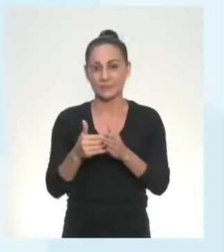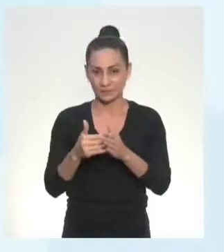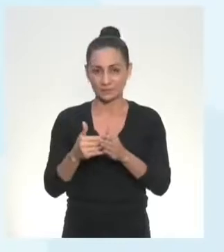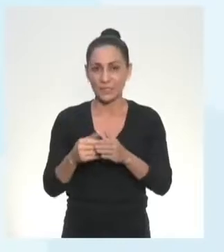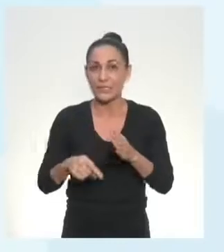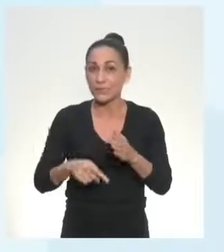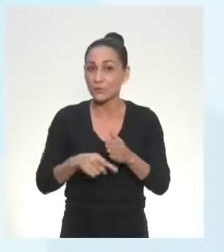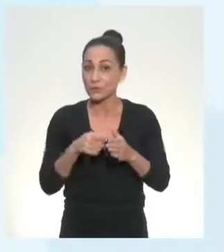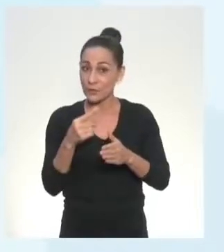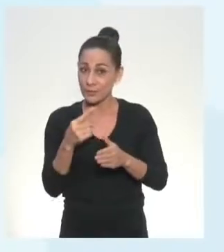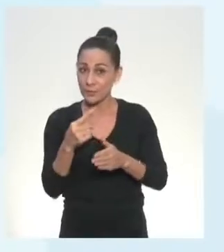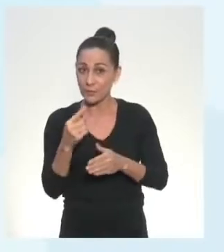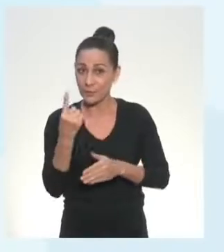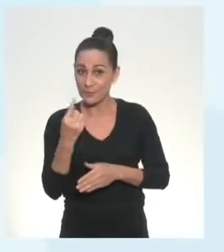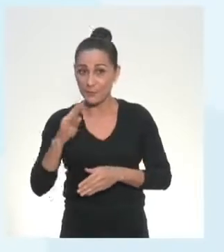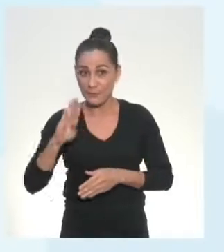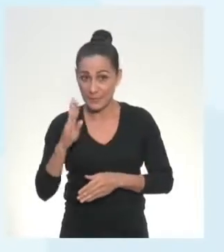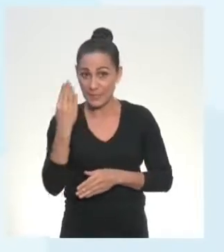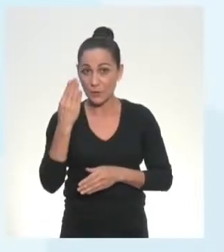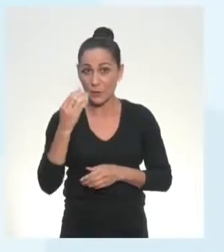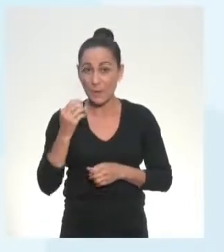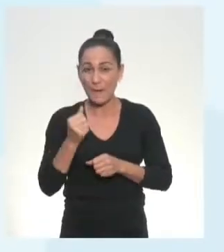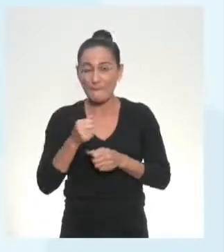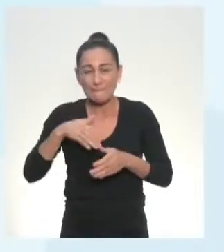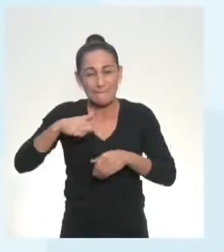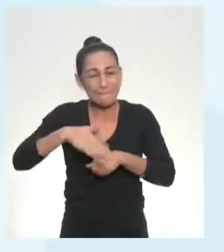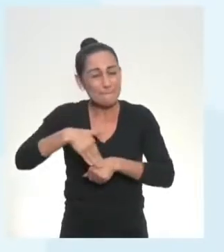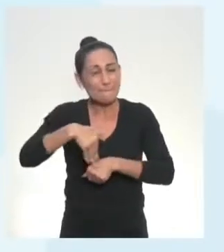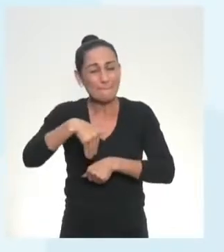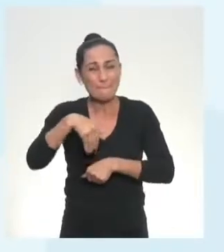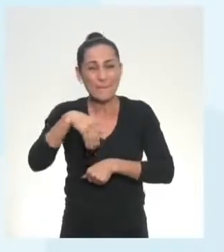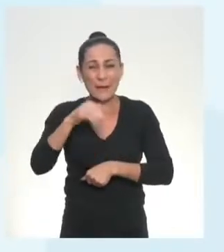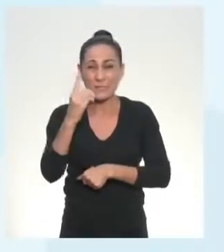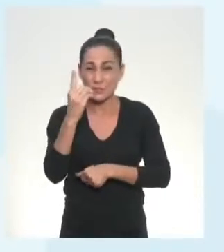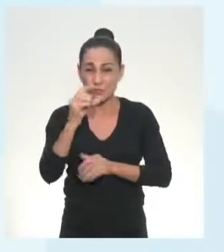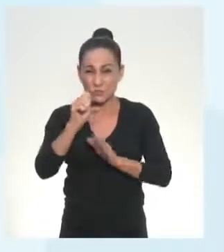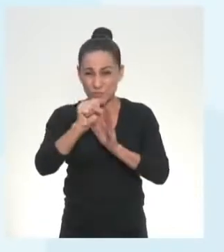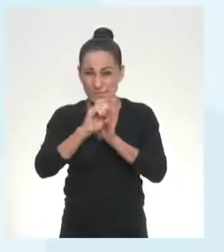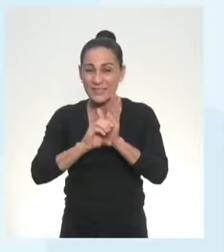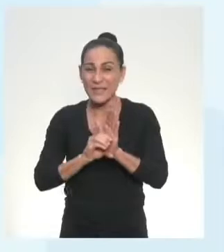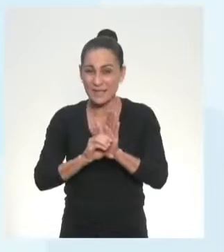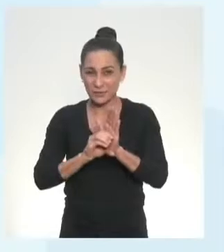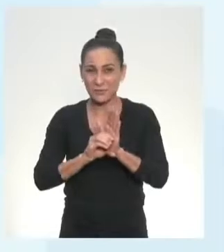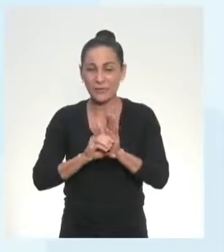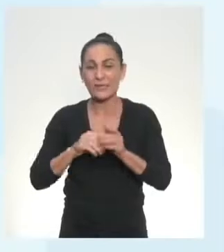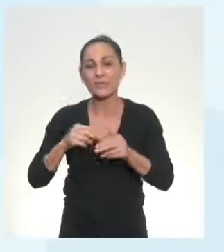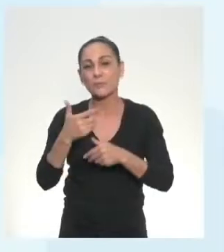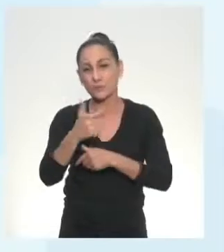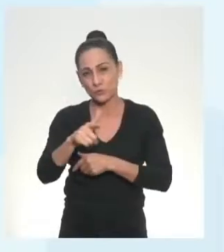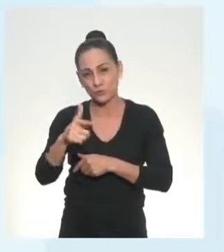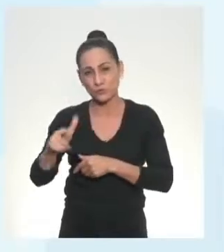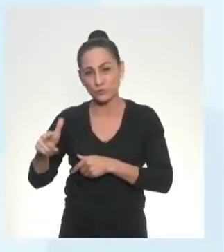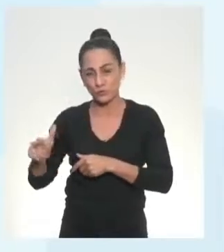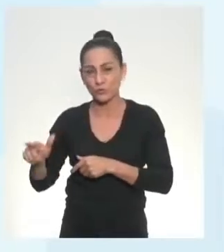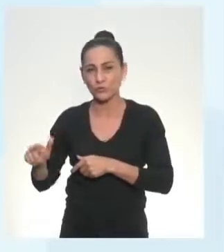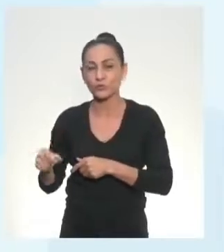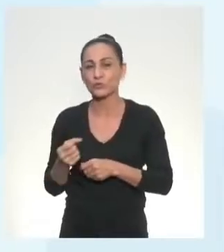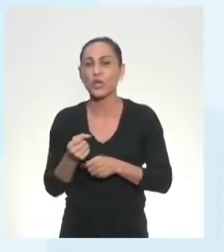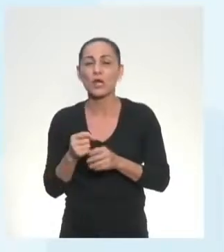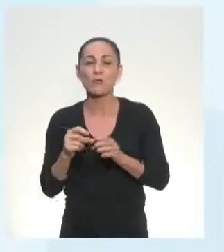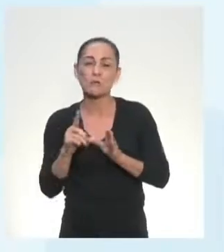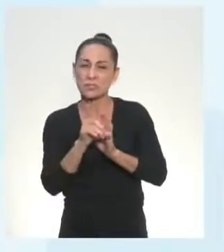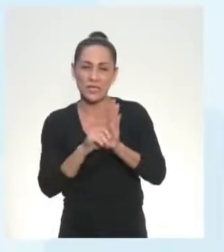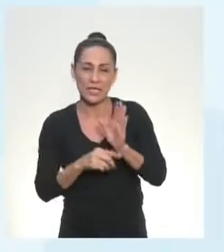no primeiro bilhão, mais de um século. Né? E depois nos outros bilhões aí, né, 2